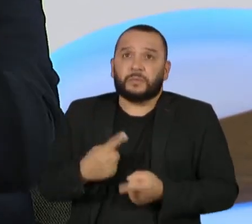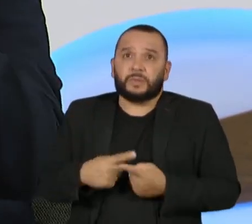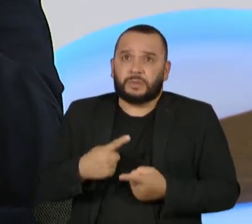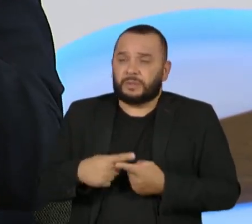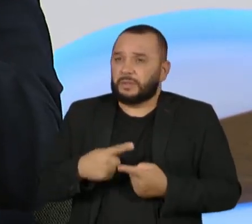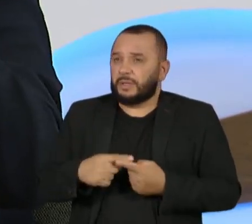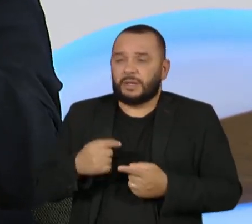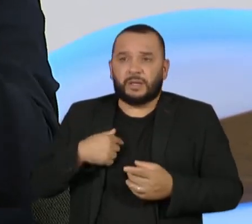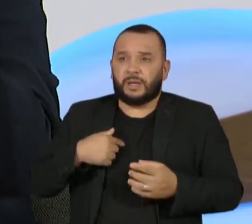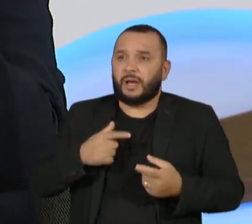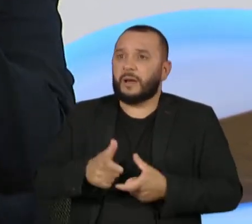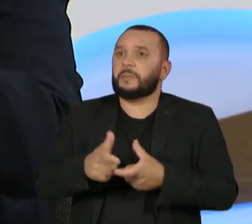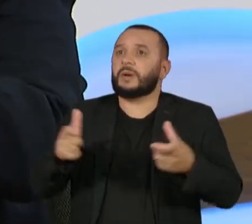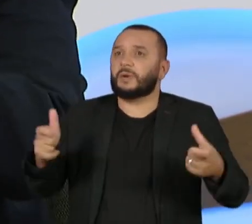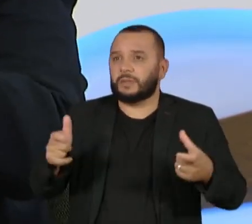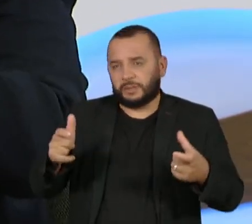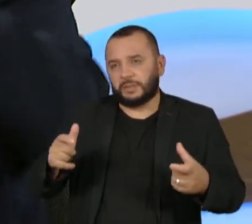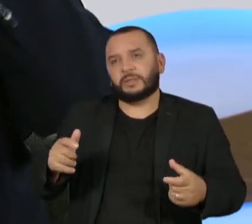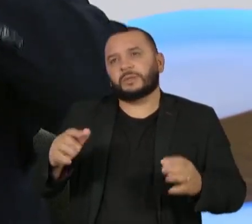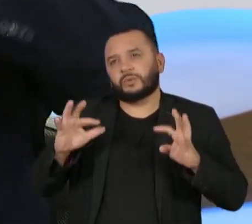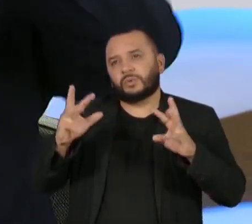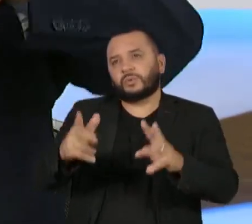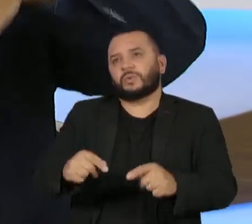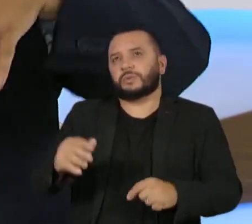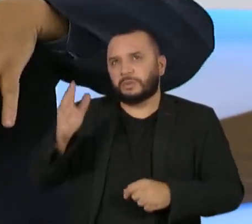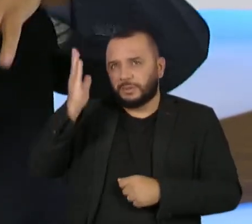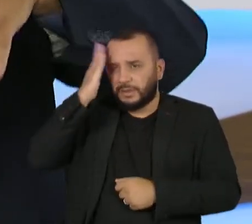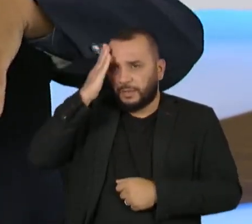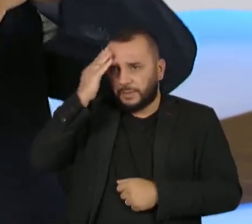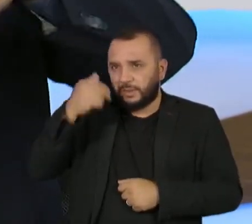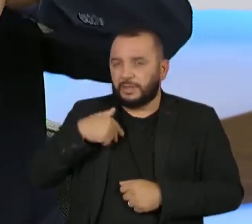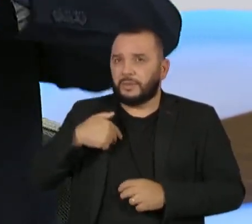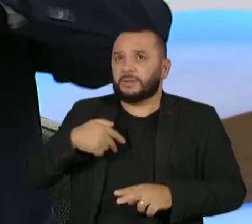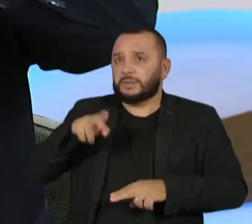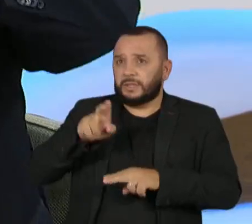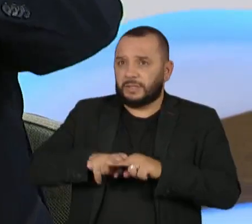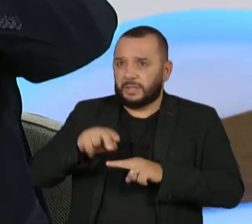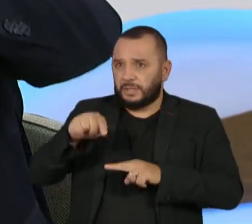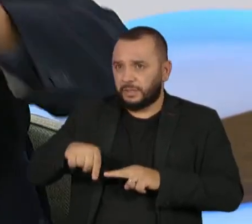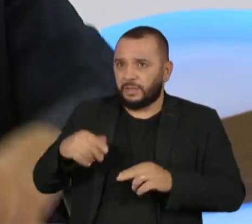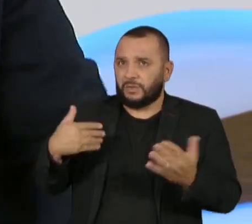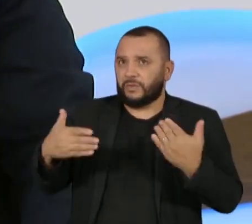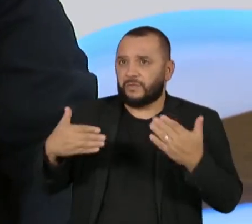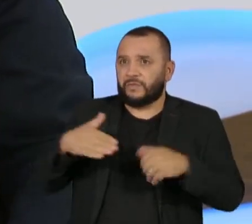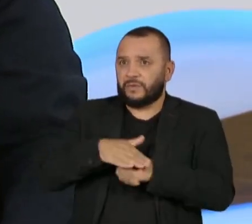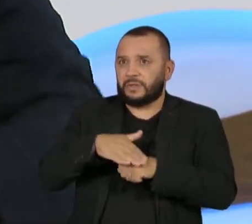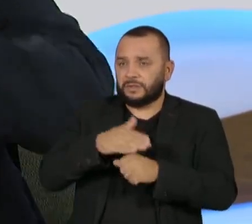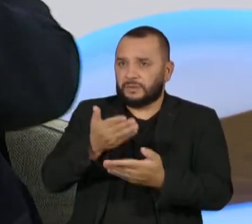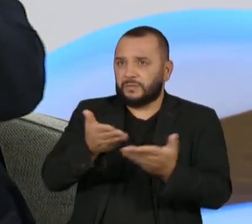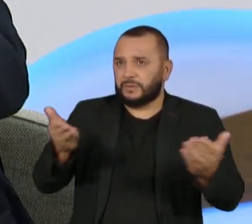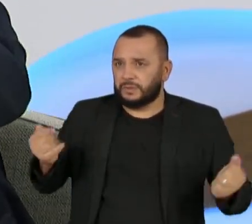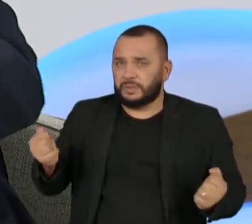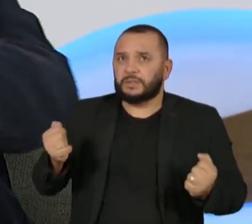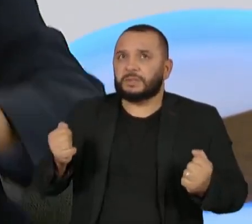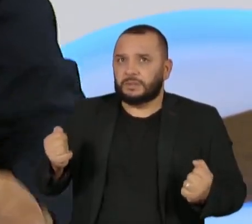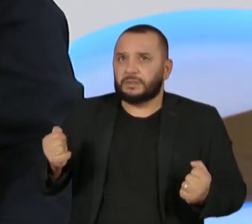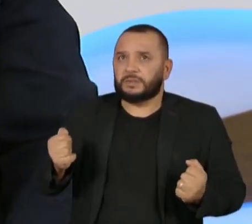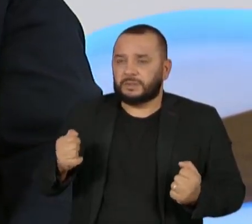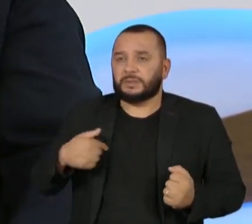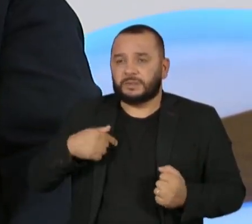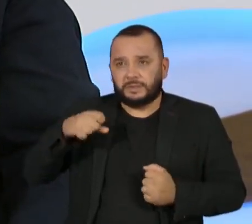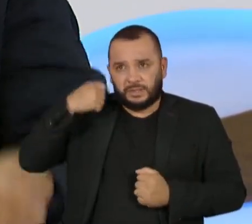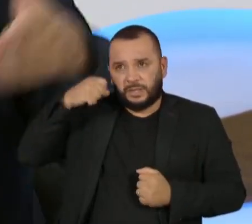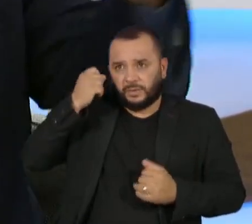praticamente uníssono, todos reconhecem que eu só estou sentado aqui, conversando com vocês, na condição honrosa de